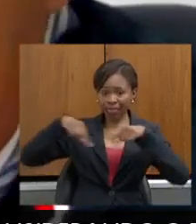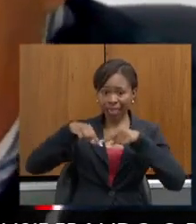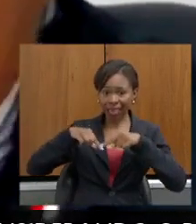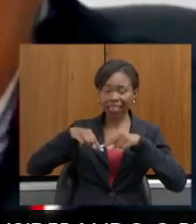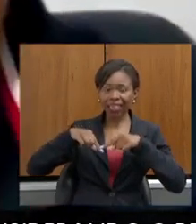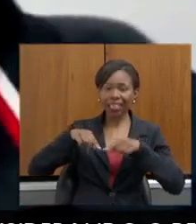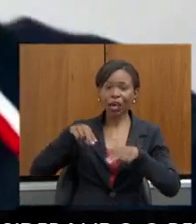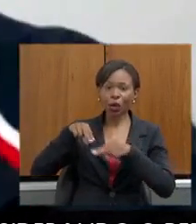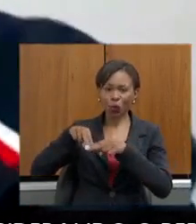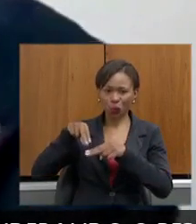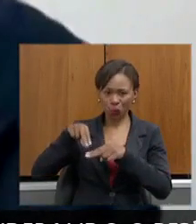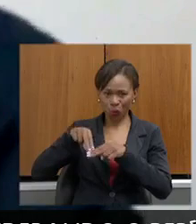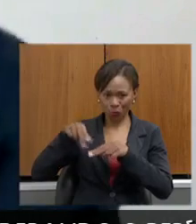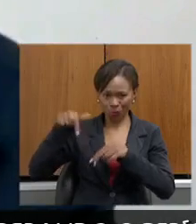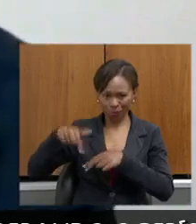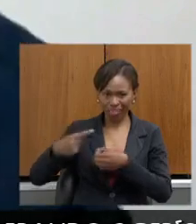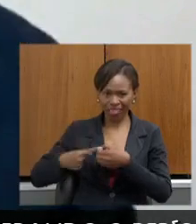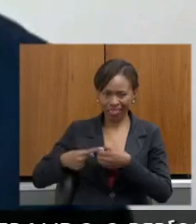tá